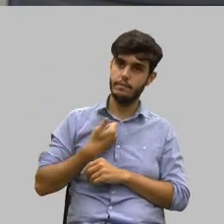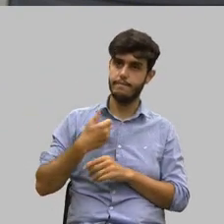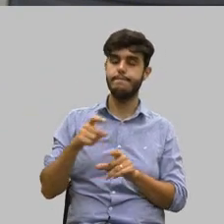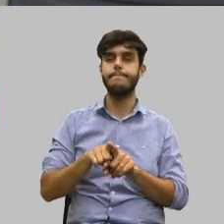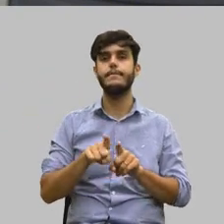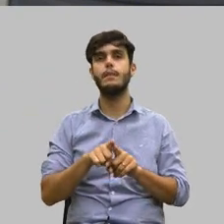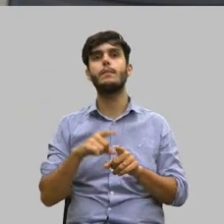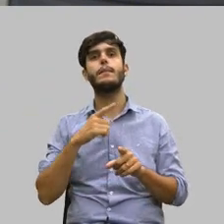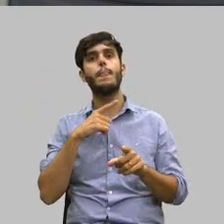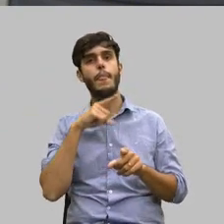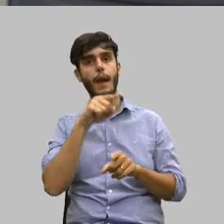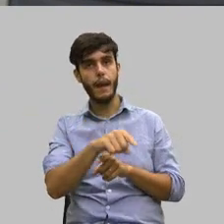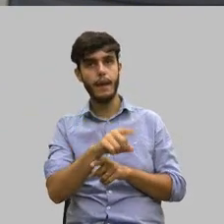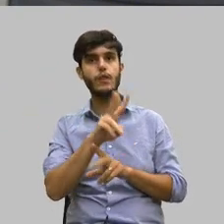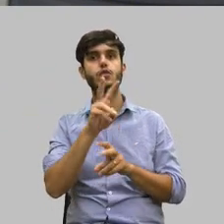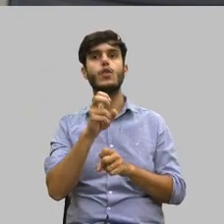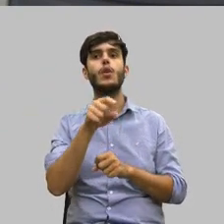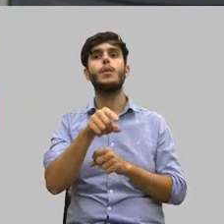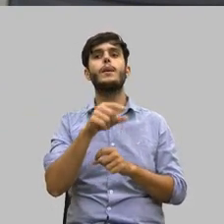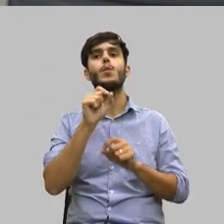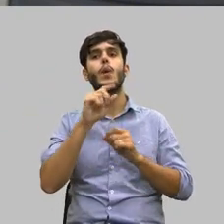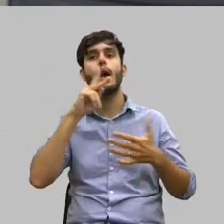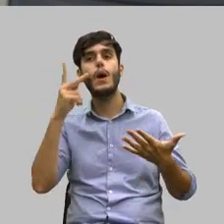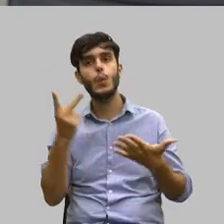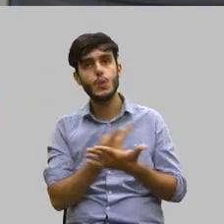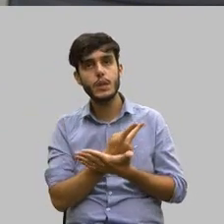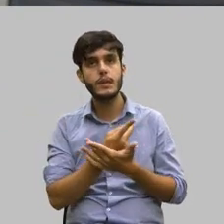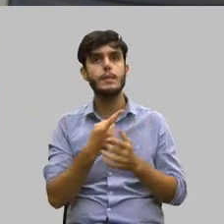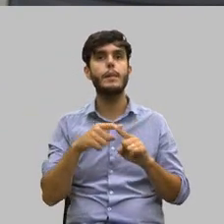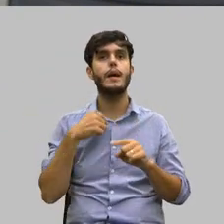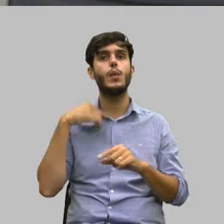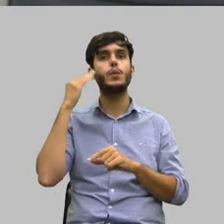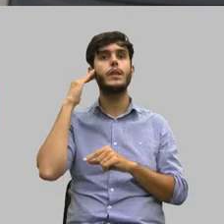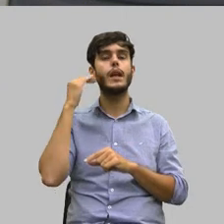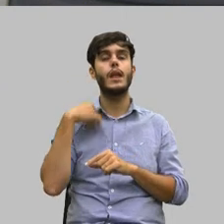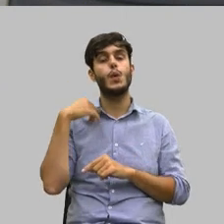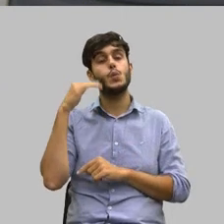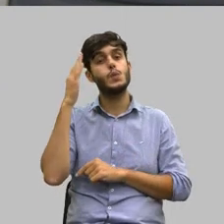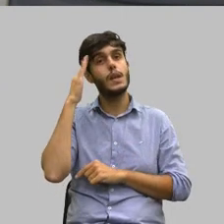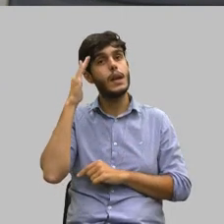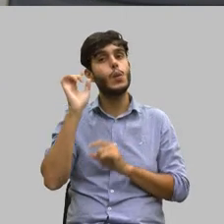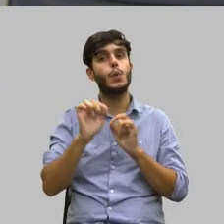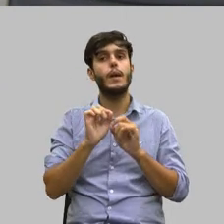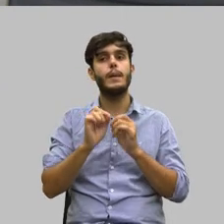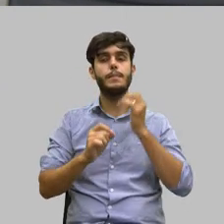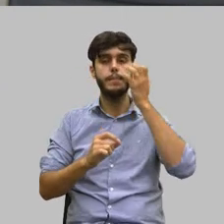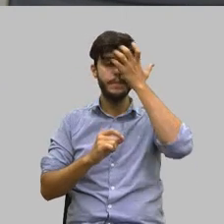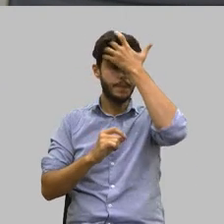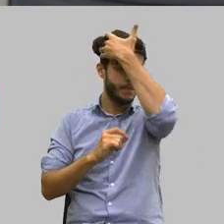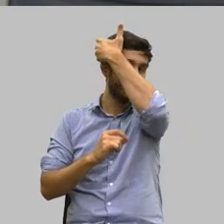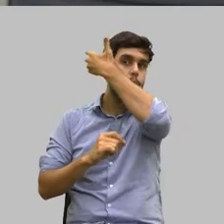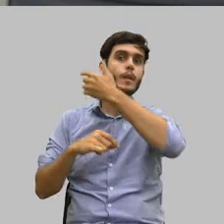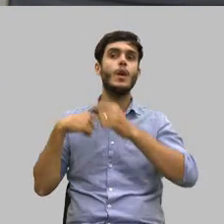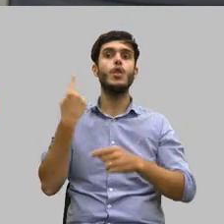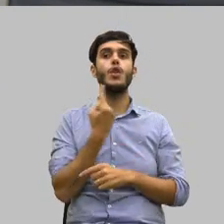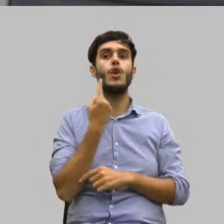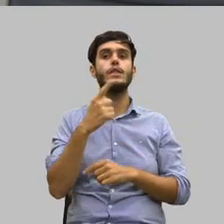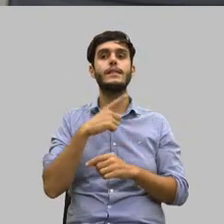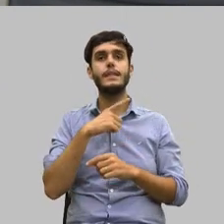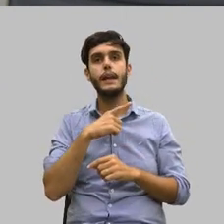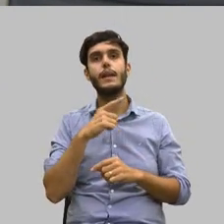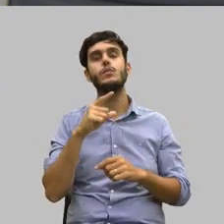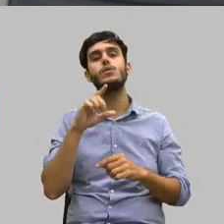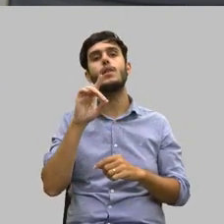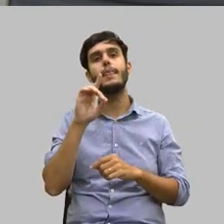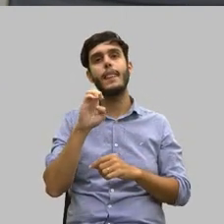estamos adotando as providências mas a meu entender e a meu conhecimento eh nós temos sim débitos de carga horária mas